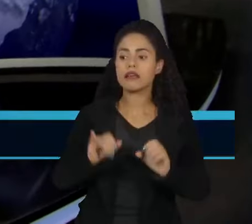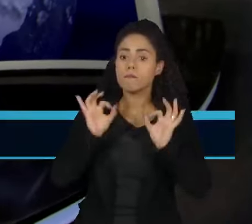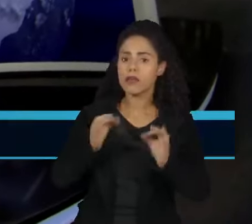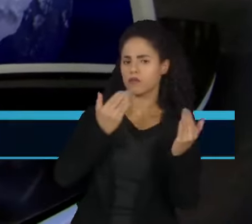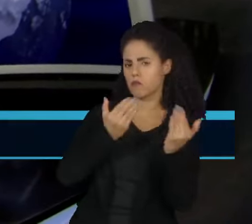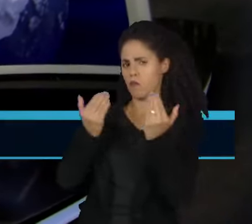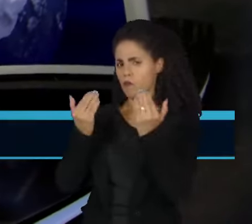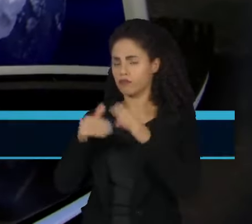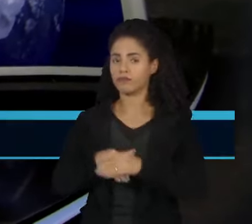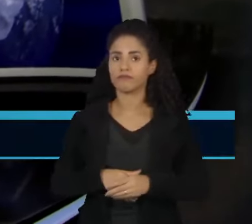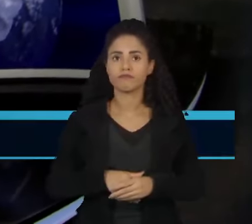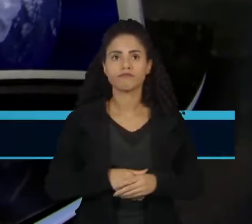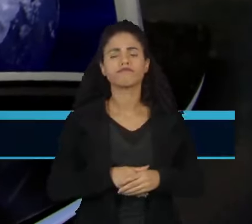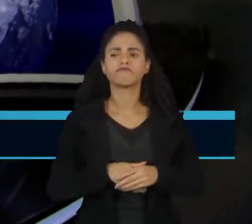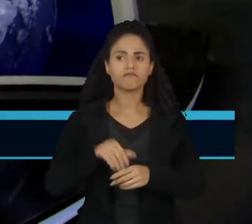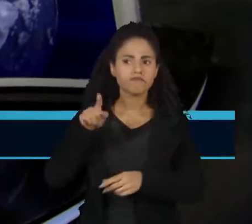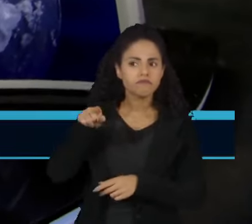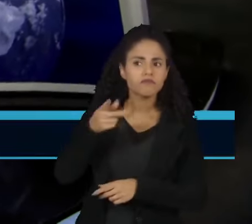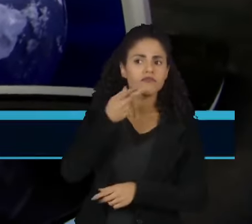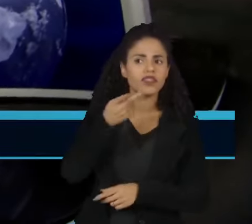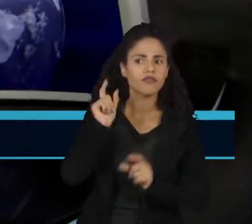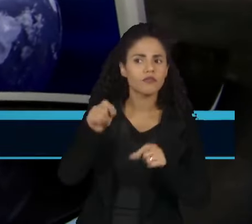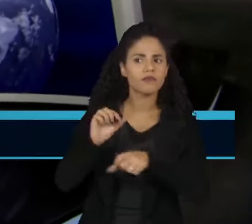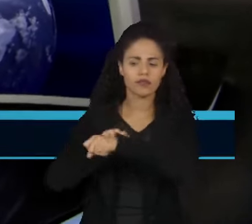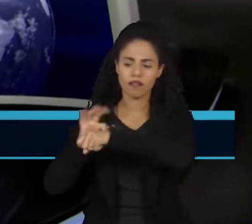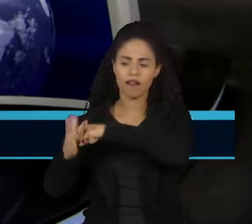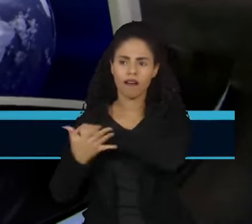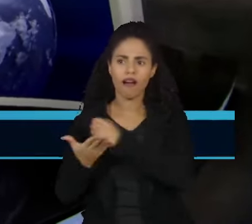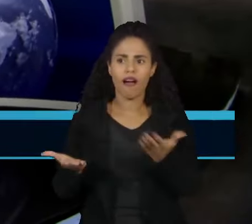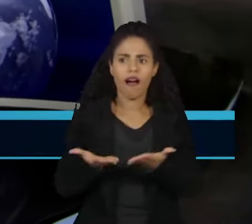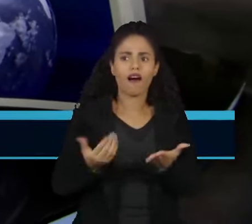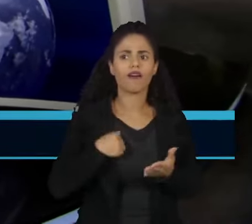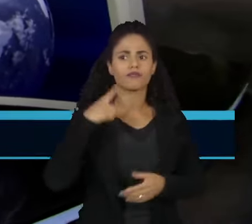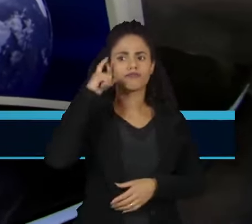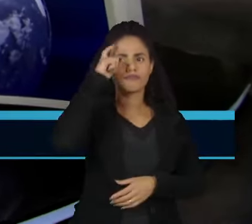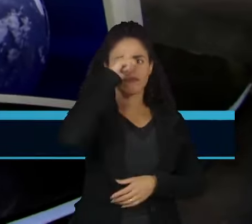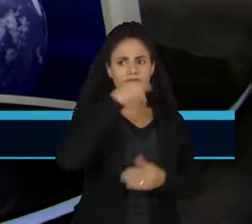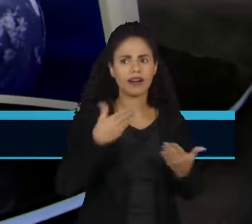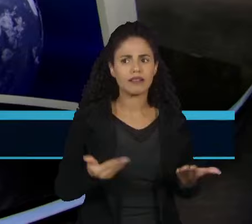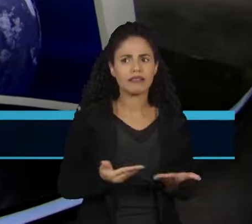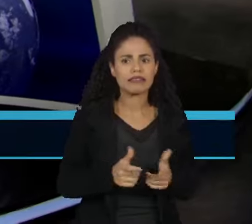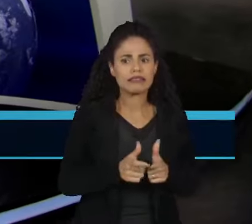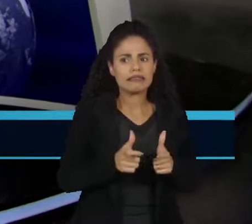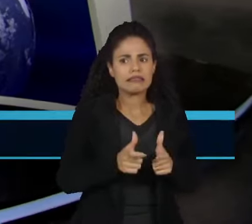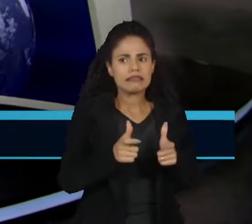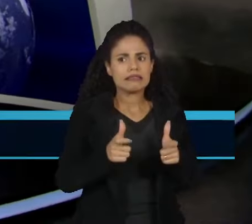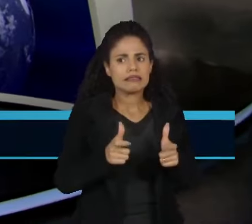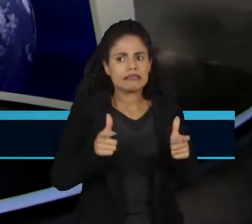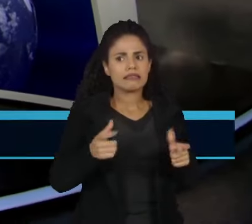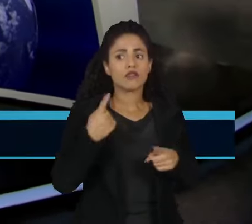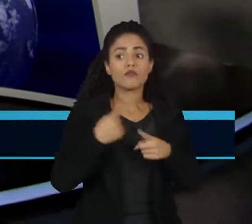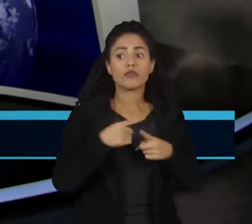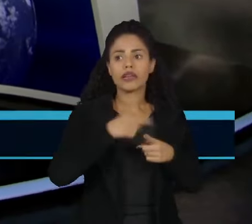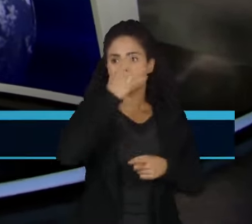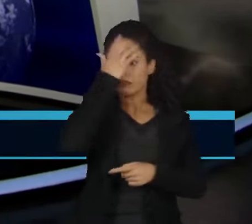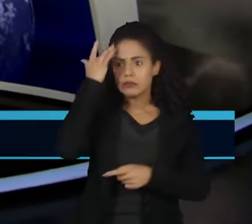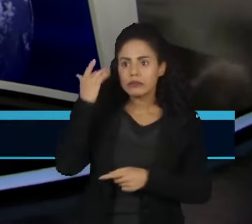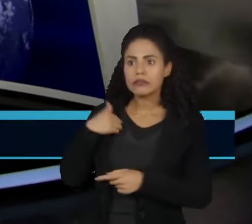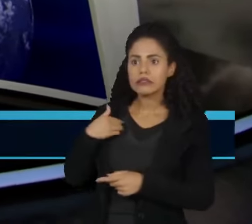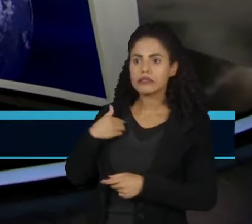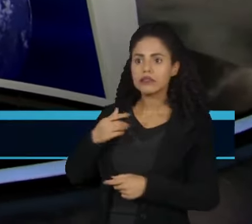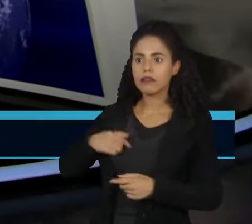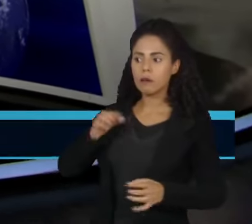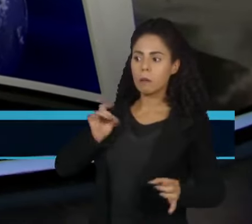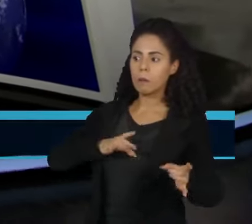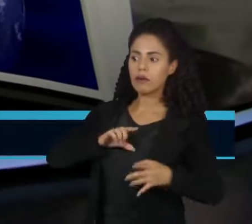Dr Arnaldo bem que o senhor falou lá atrás na época da pandemia que nós iríamos infelizmente colher Esse aumento de caso justamente porque as pessoas não tinham coragem